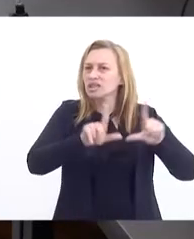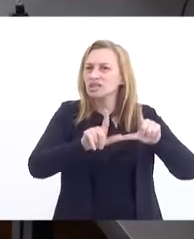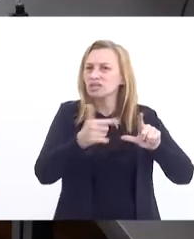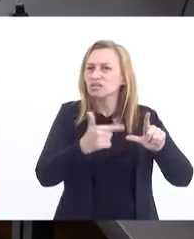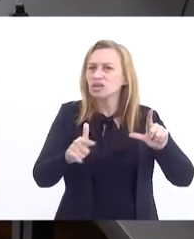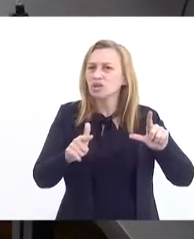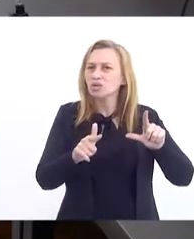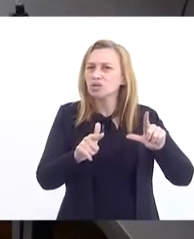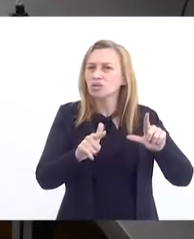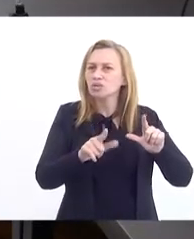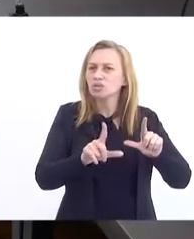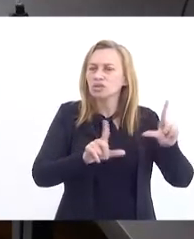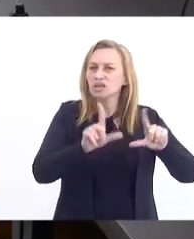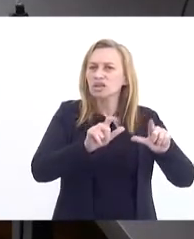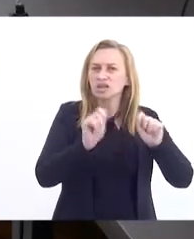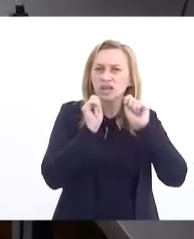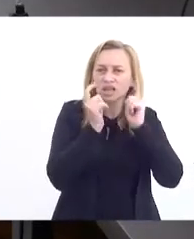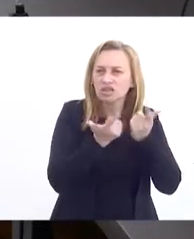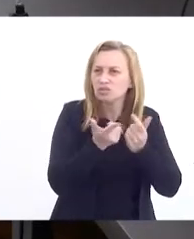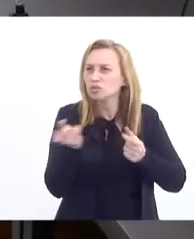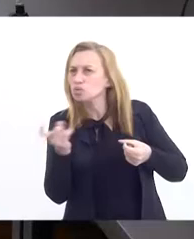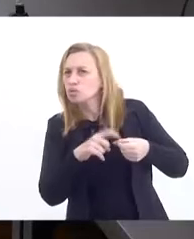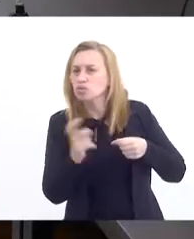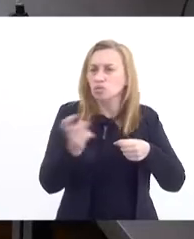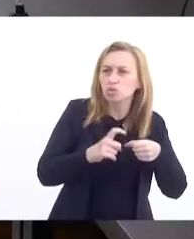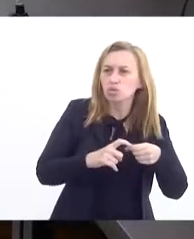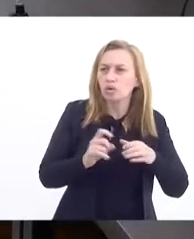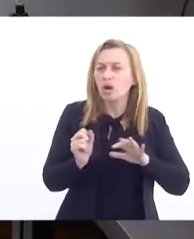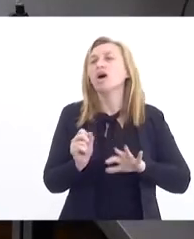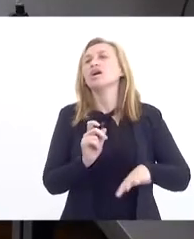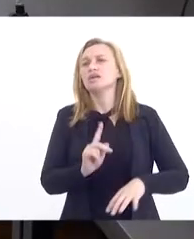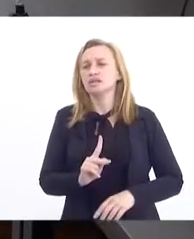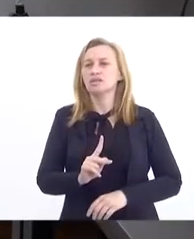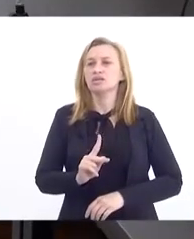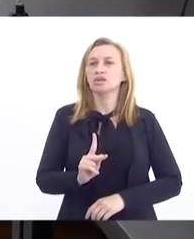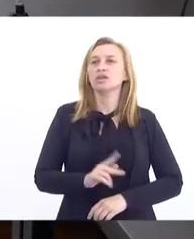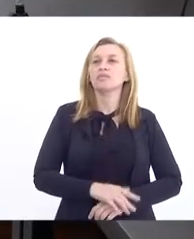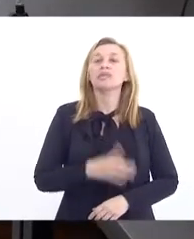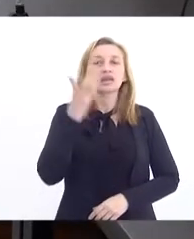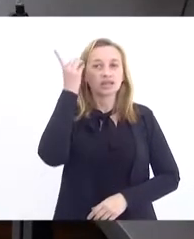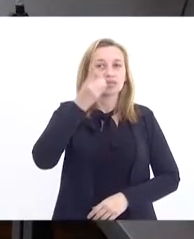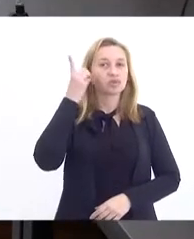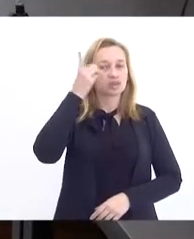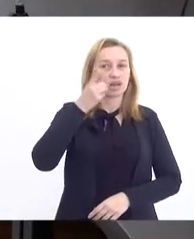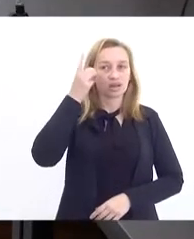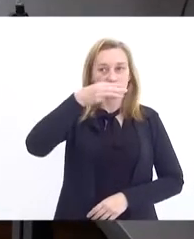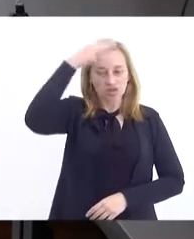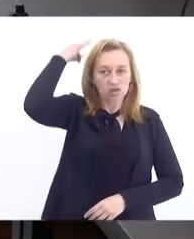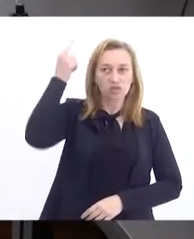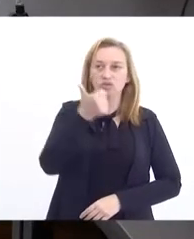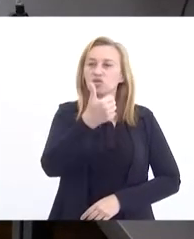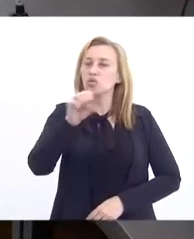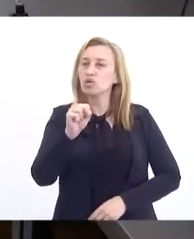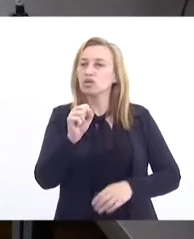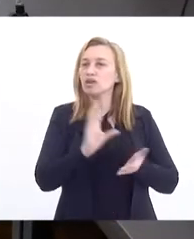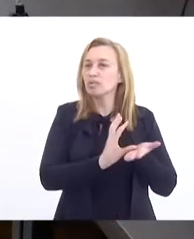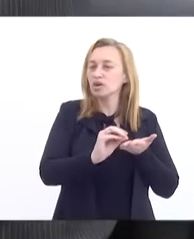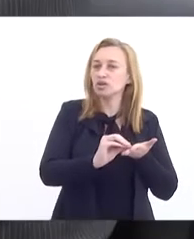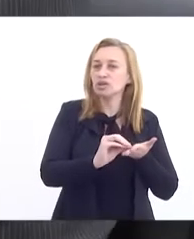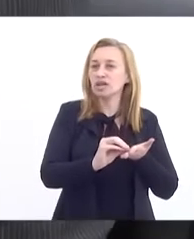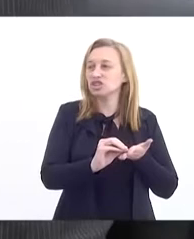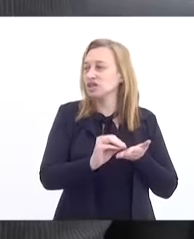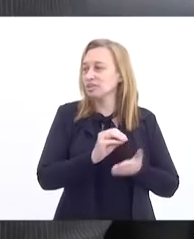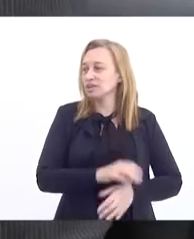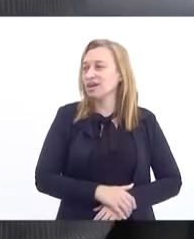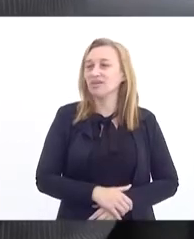TV. Ah, já voltou? Voltou, ok. Obrigado. Quero, por favor. Relator deputado Márcio Pacheco, 28 da pauta. Projeto de lei 1278 de